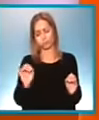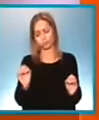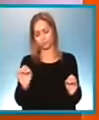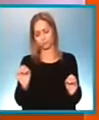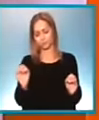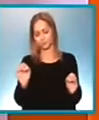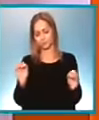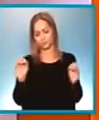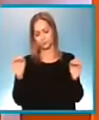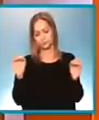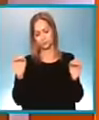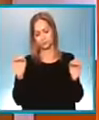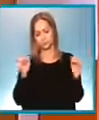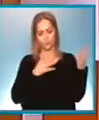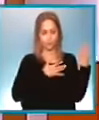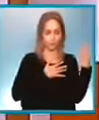havia